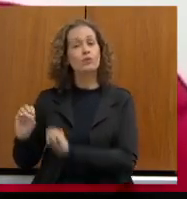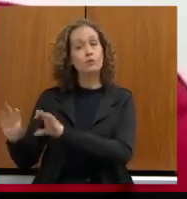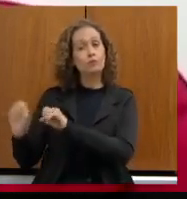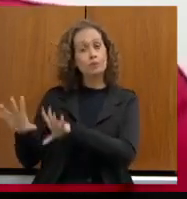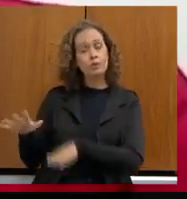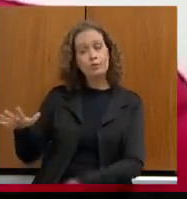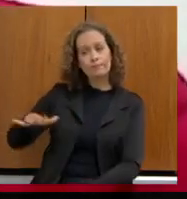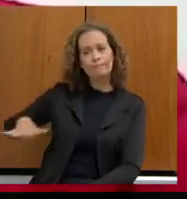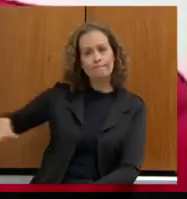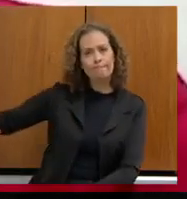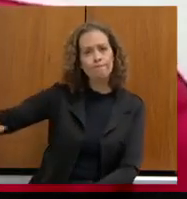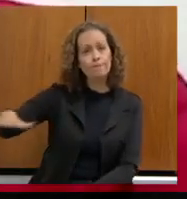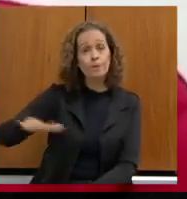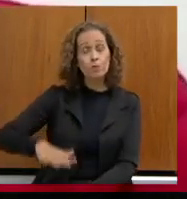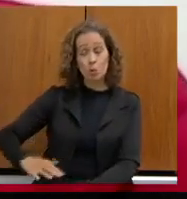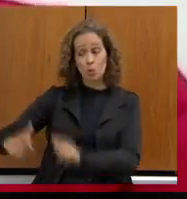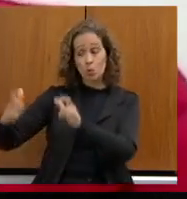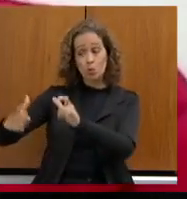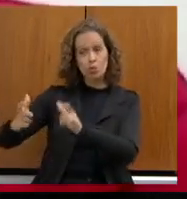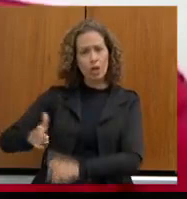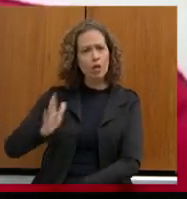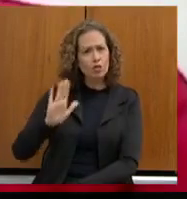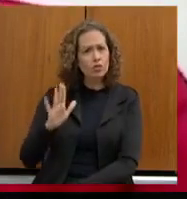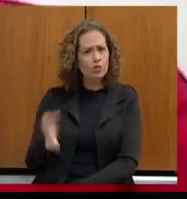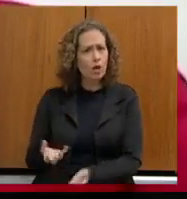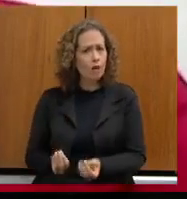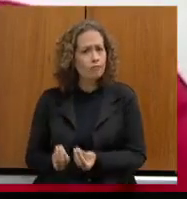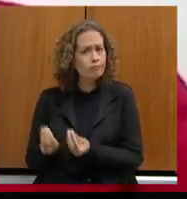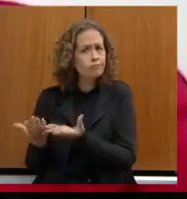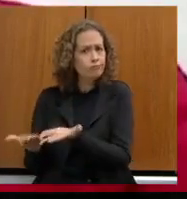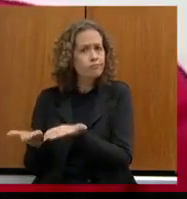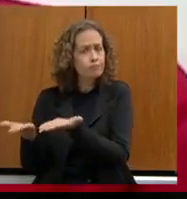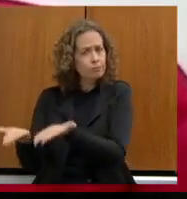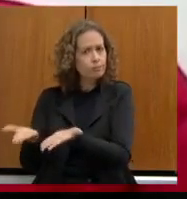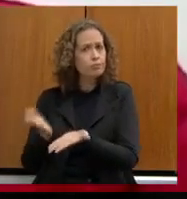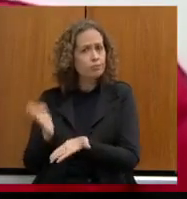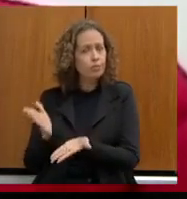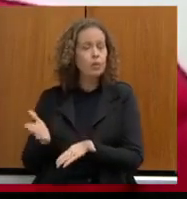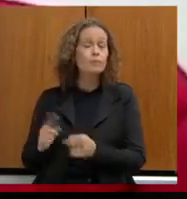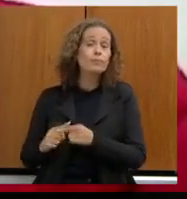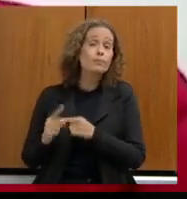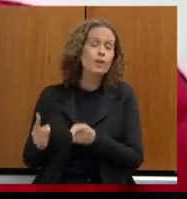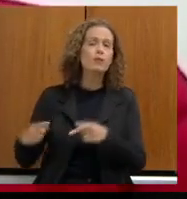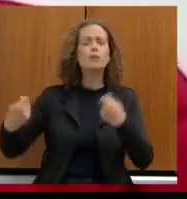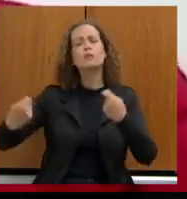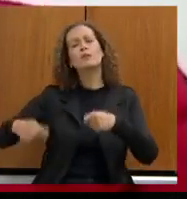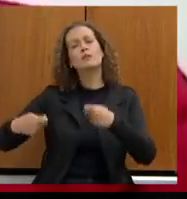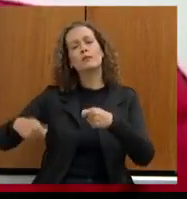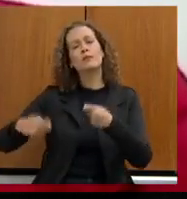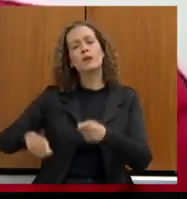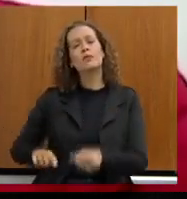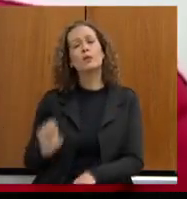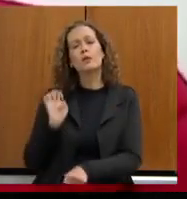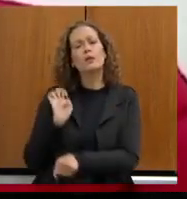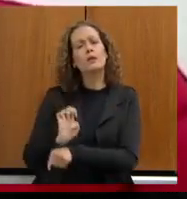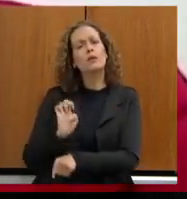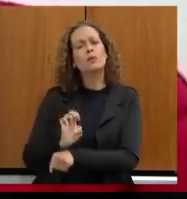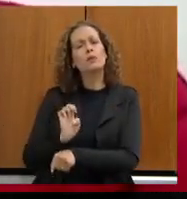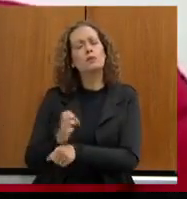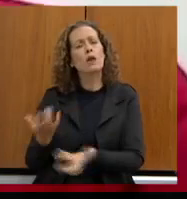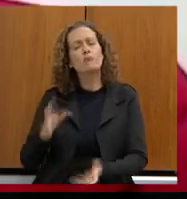do Aço o terreno já foi a Perdoado pela sesimbra mais precisavam nos estados de